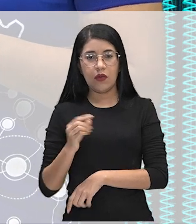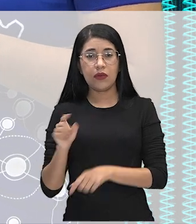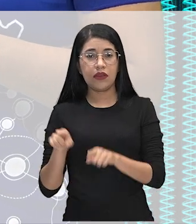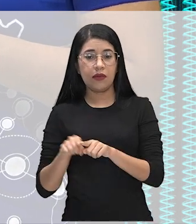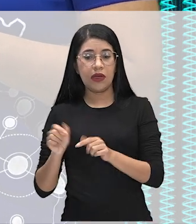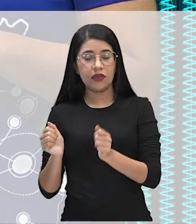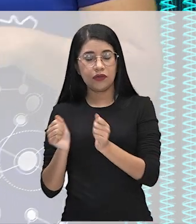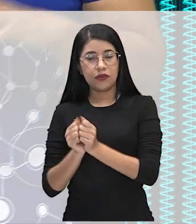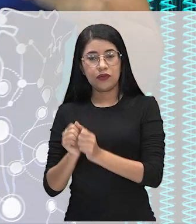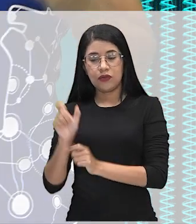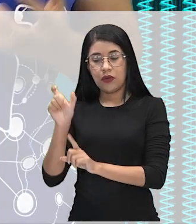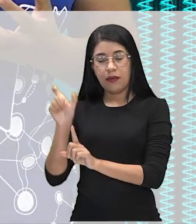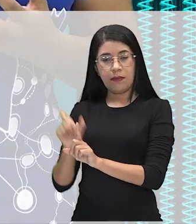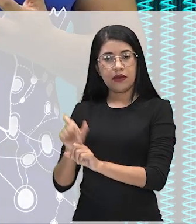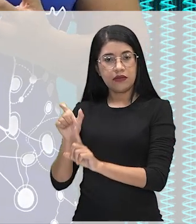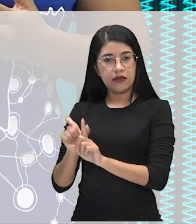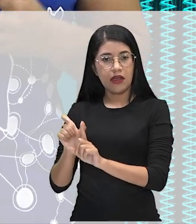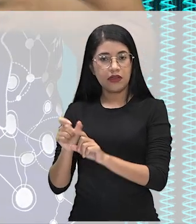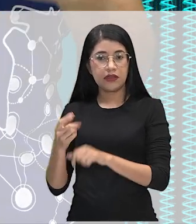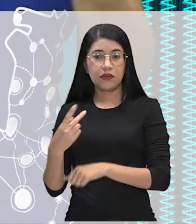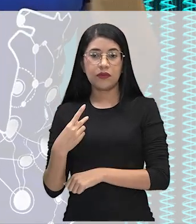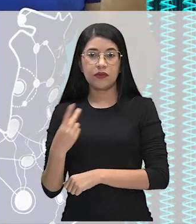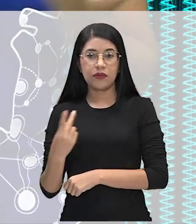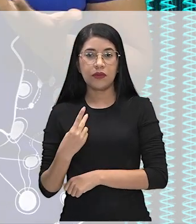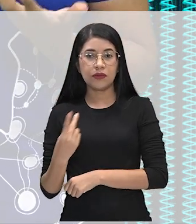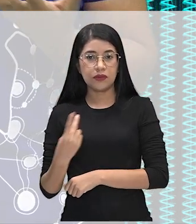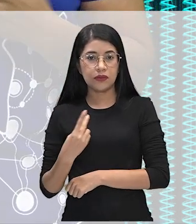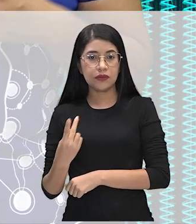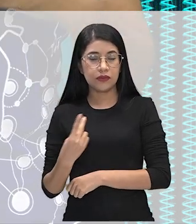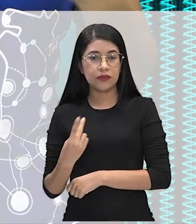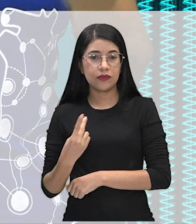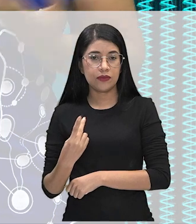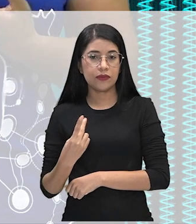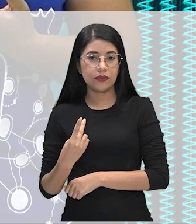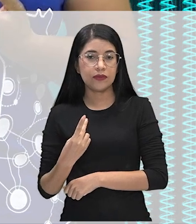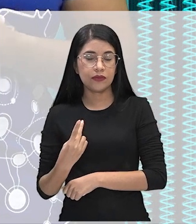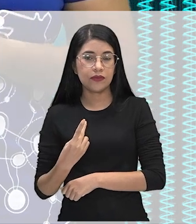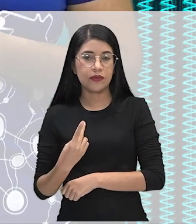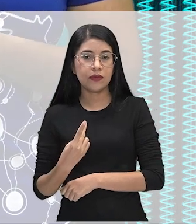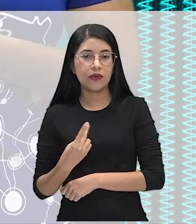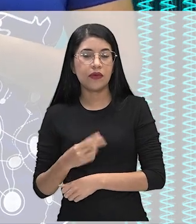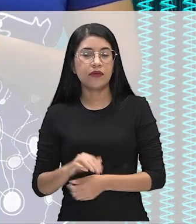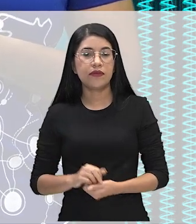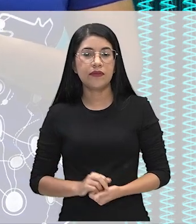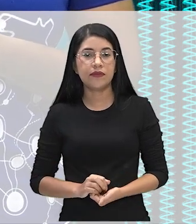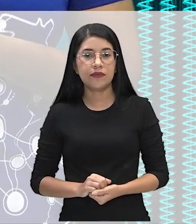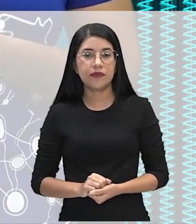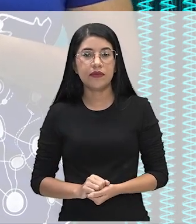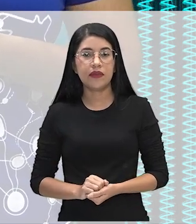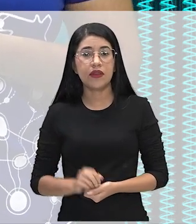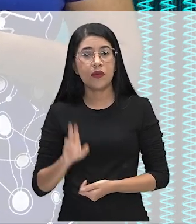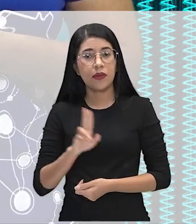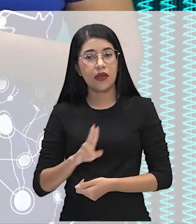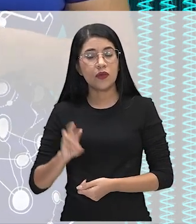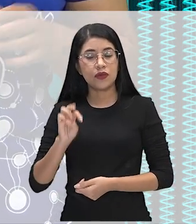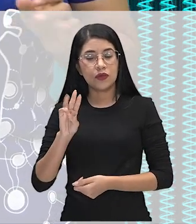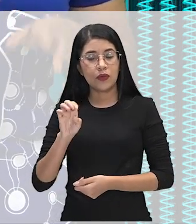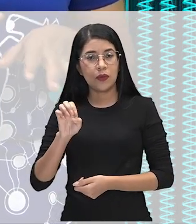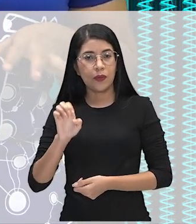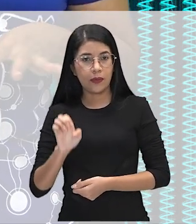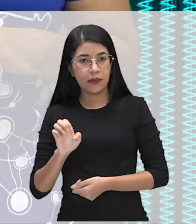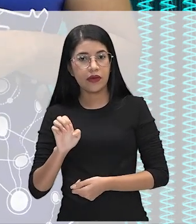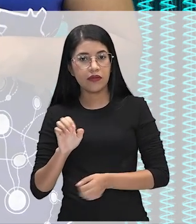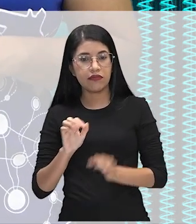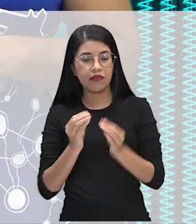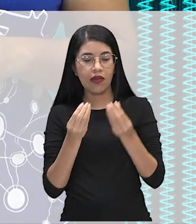a Potira, tá? Quando eu falar nós, me referir a nós em uma oração, eu vou usar o we na minha frase.